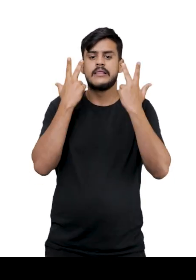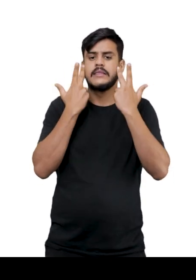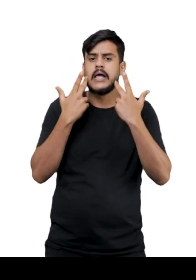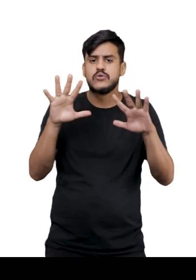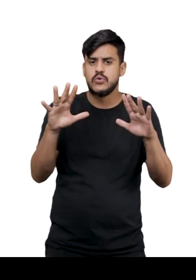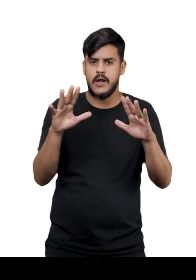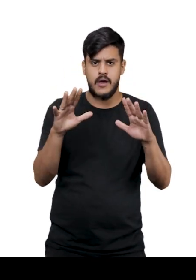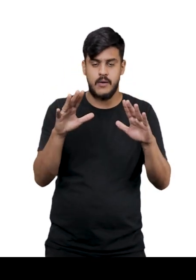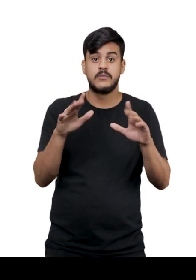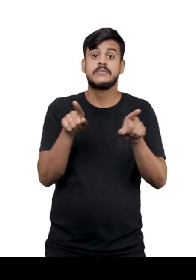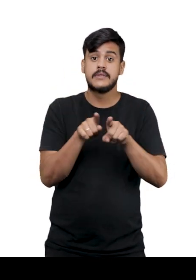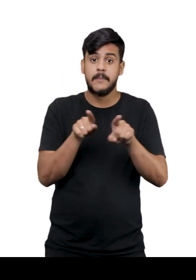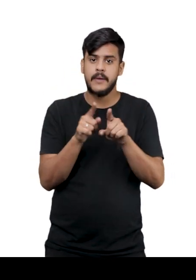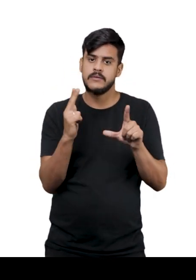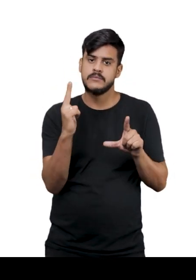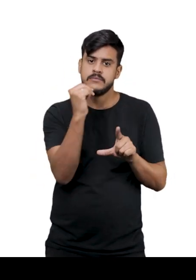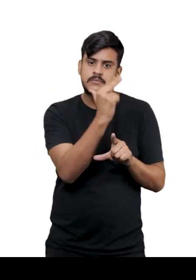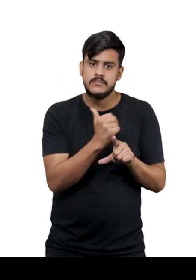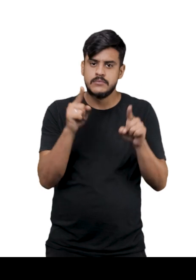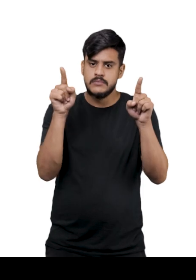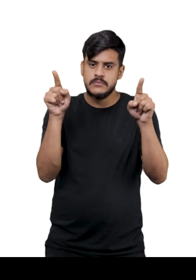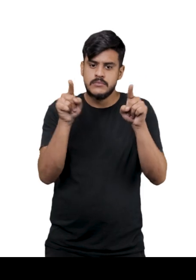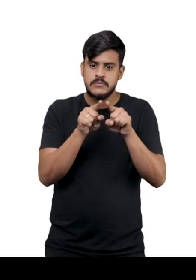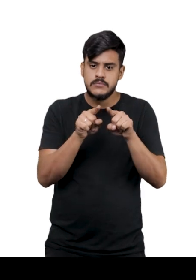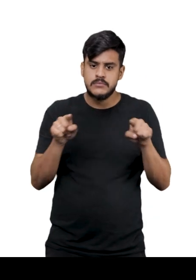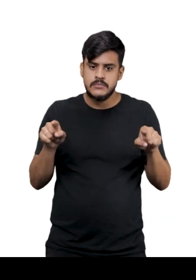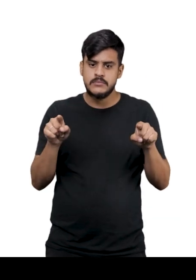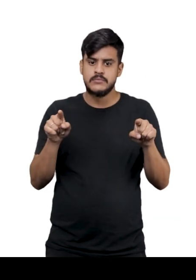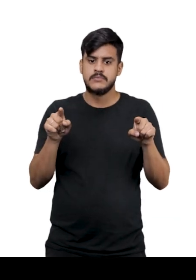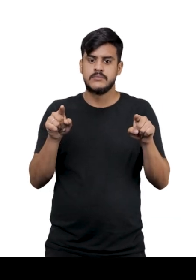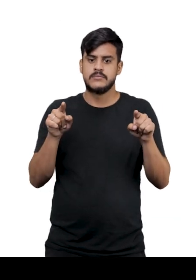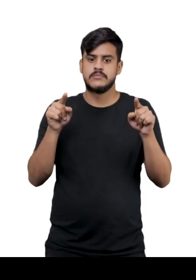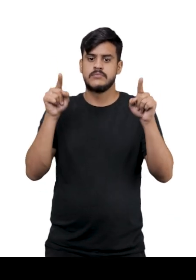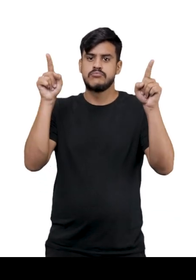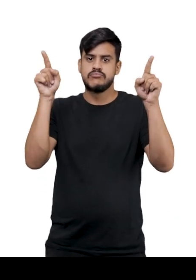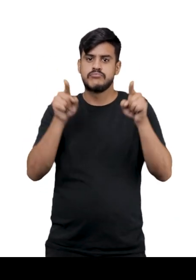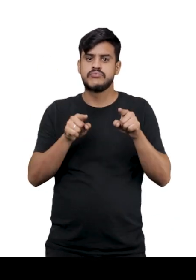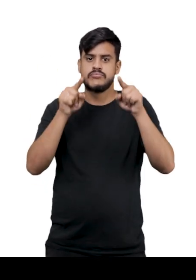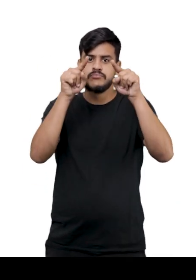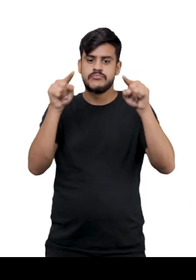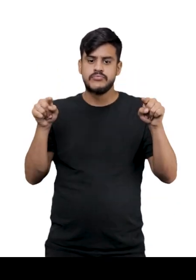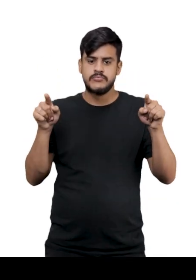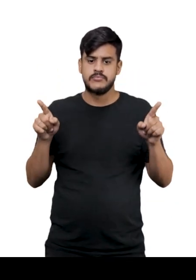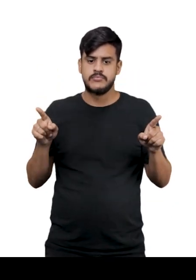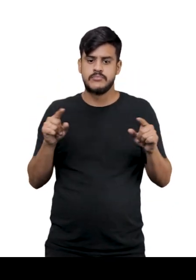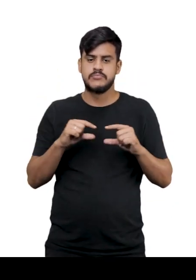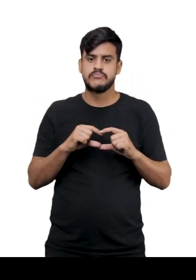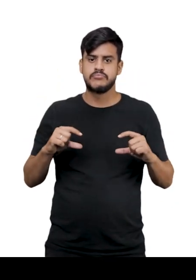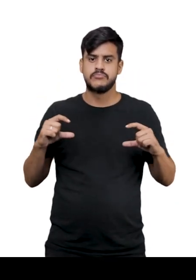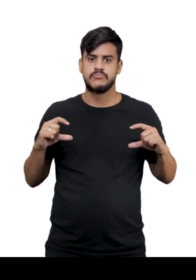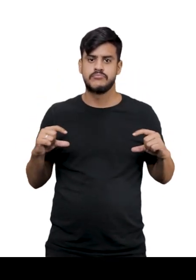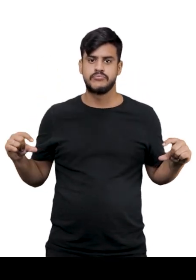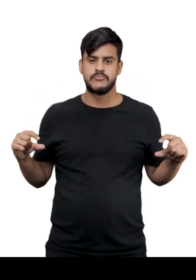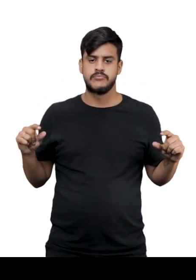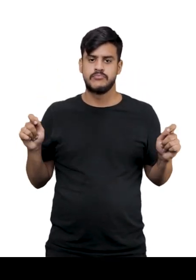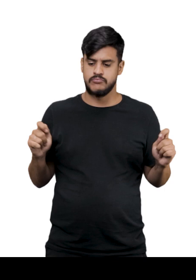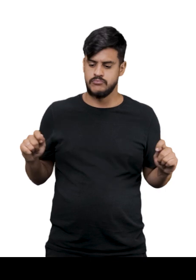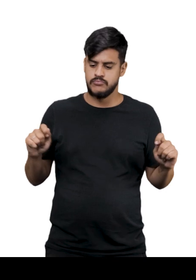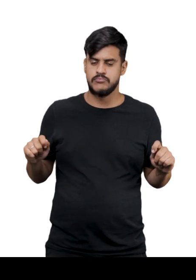marcas naturais e áreas pintadas com padrões geométricos escuros, como losangos e faixas